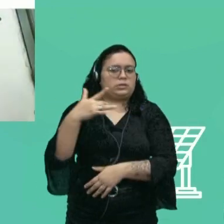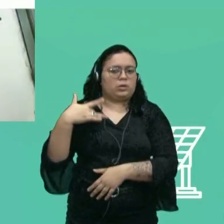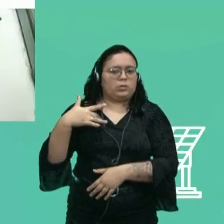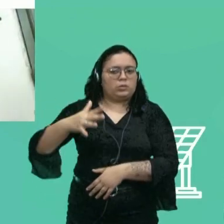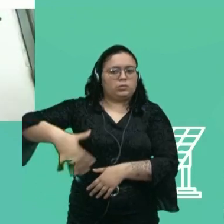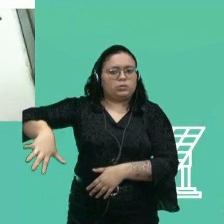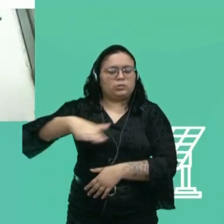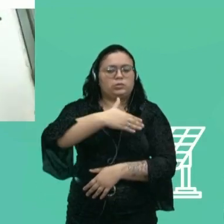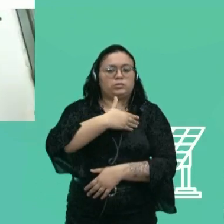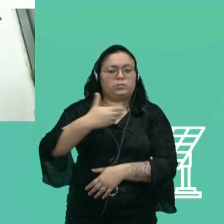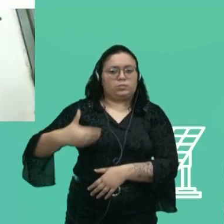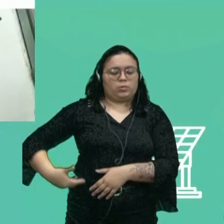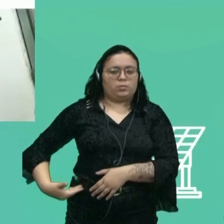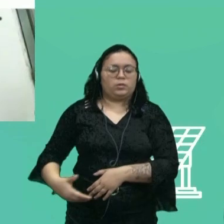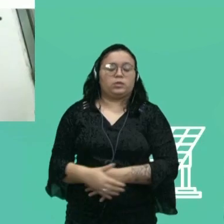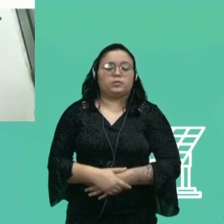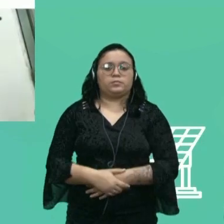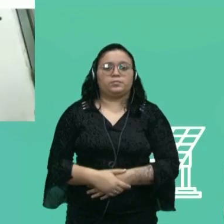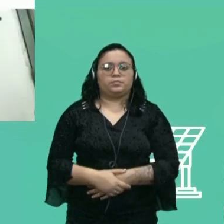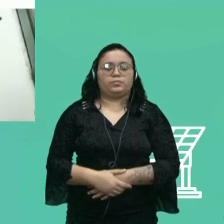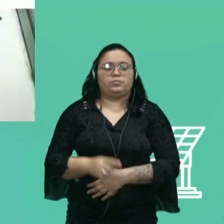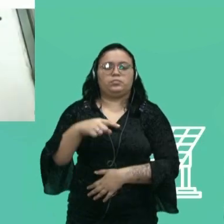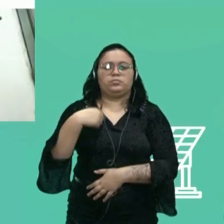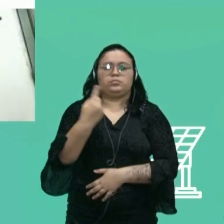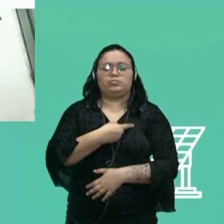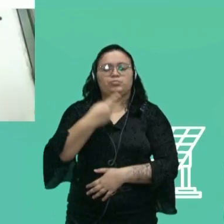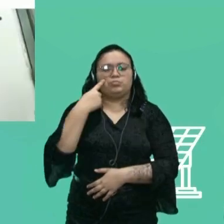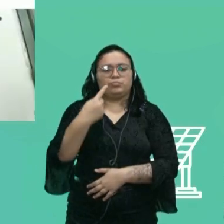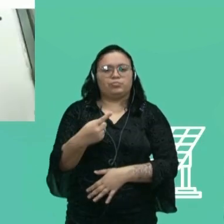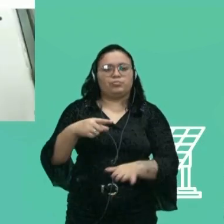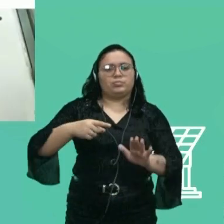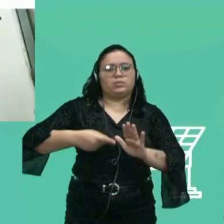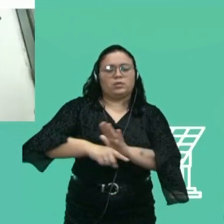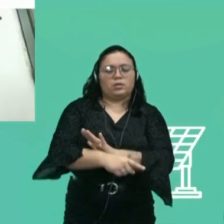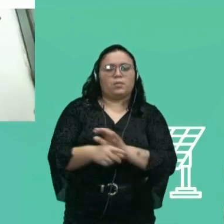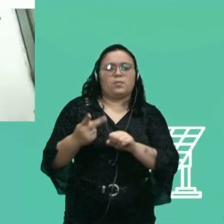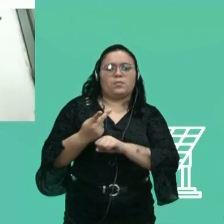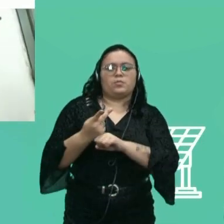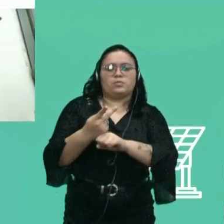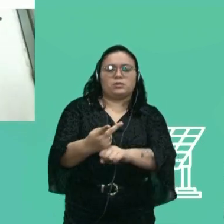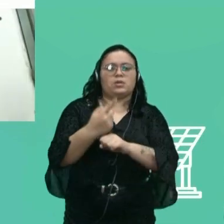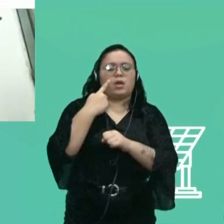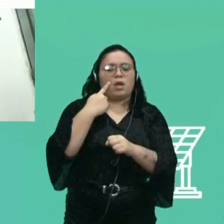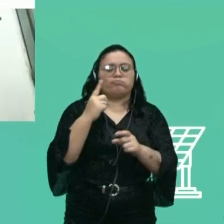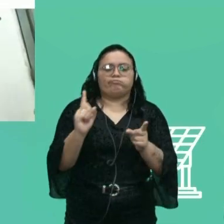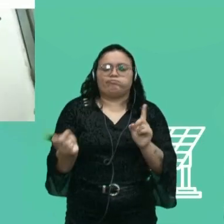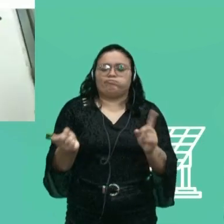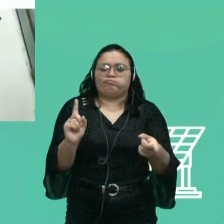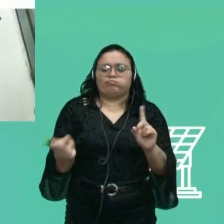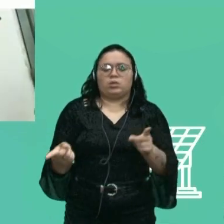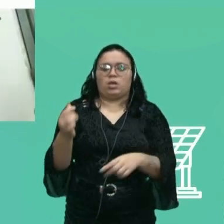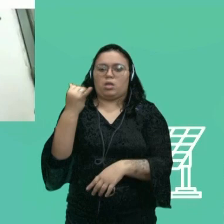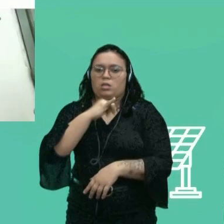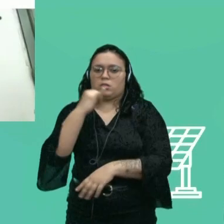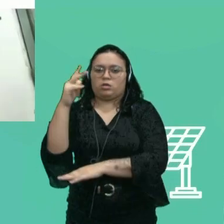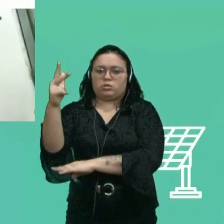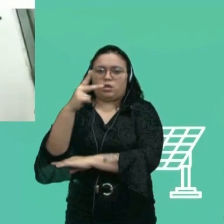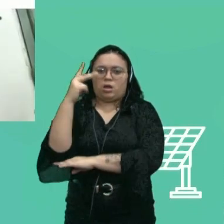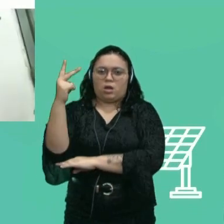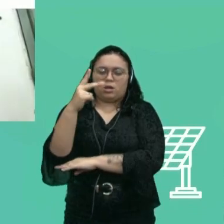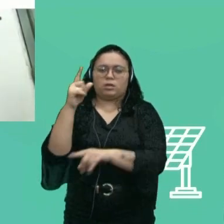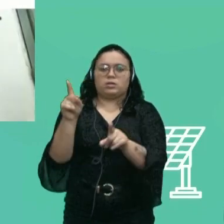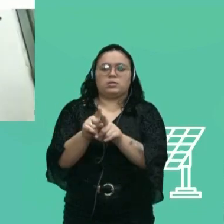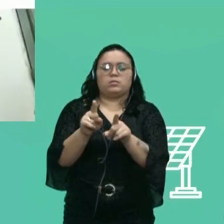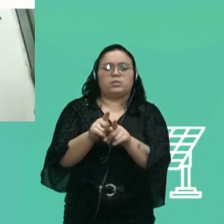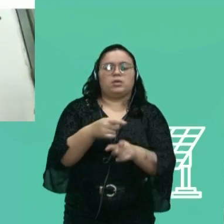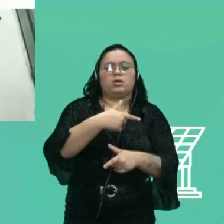à tona, intensificou a utilização, a busca por alternativas, como a energia eólica, solar, das